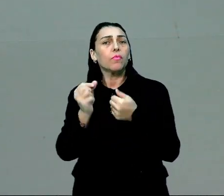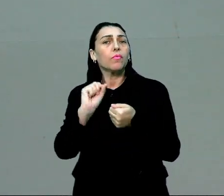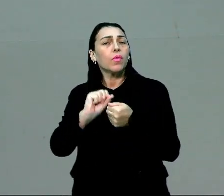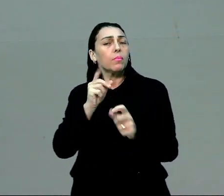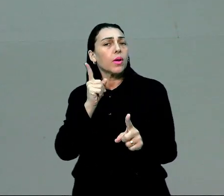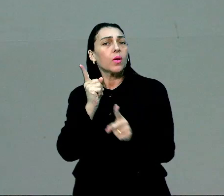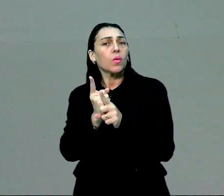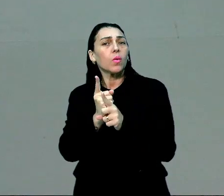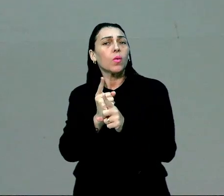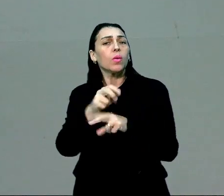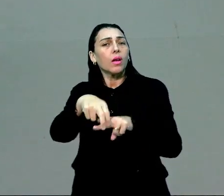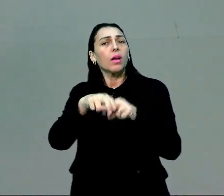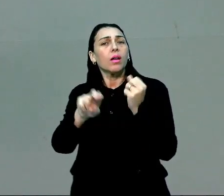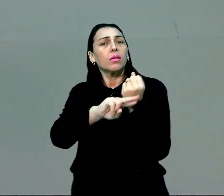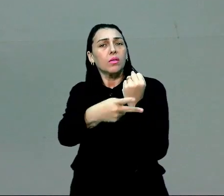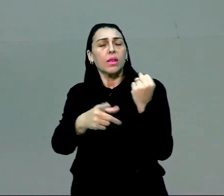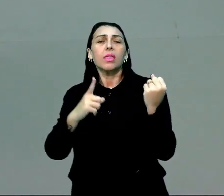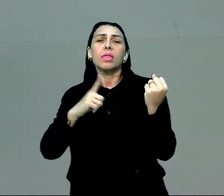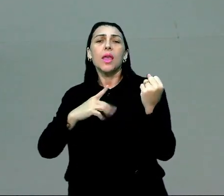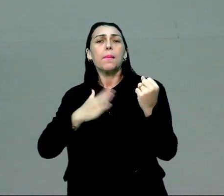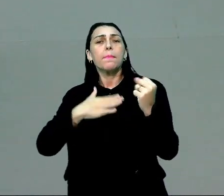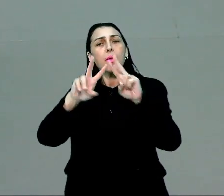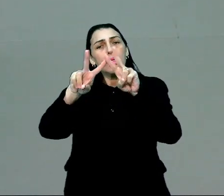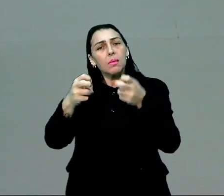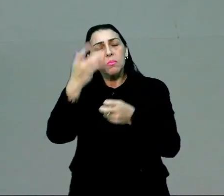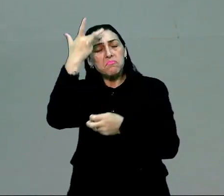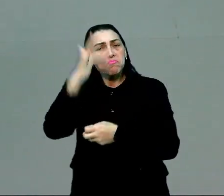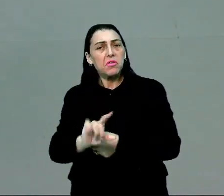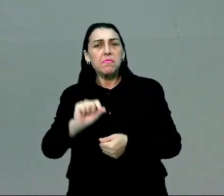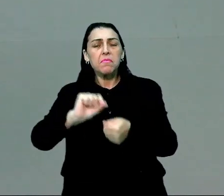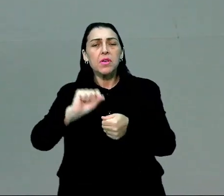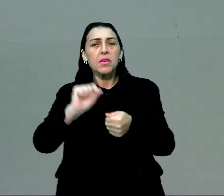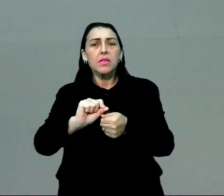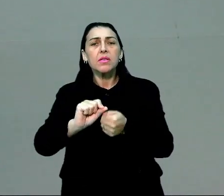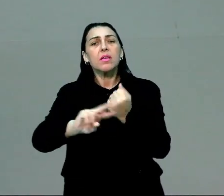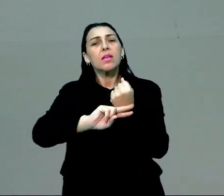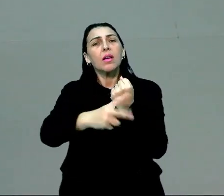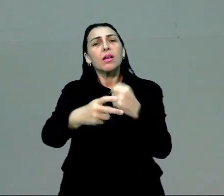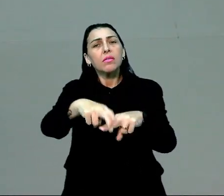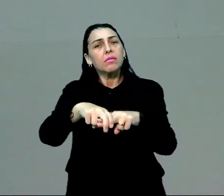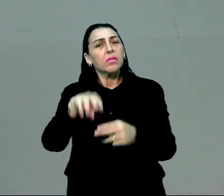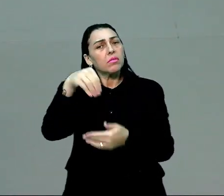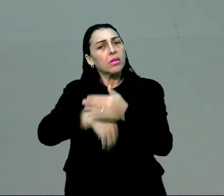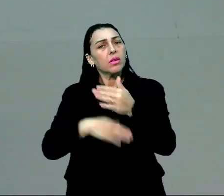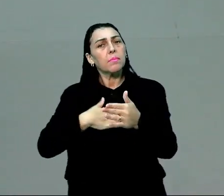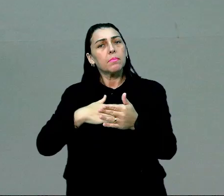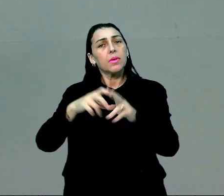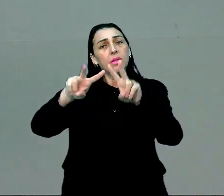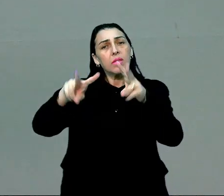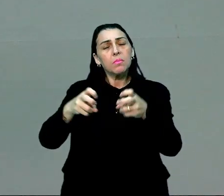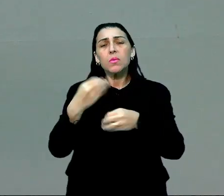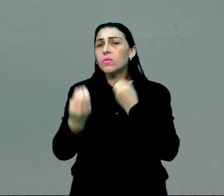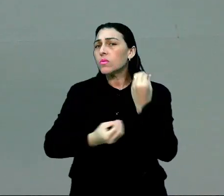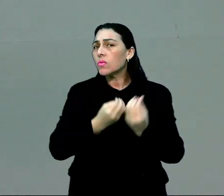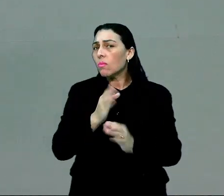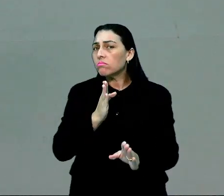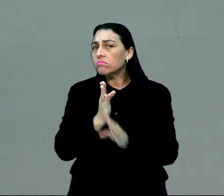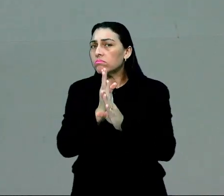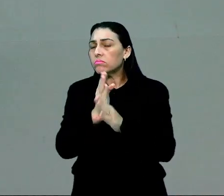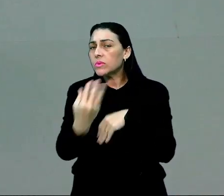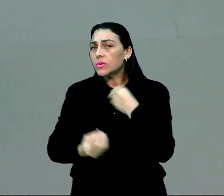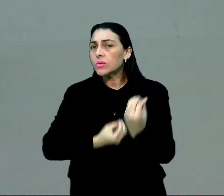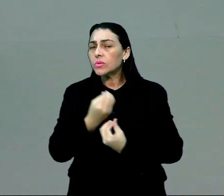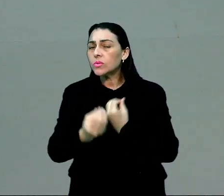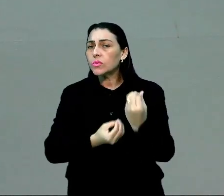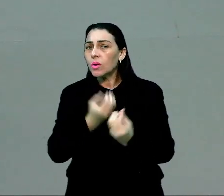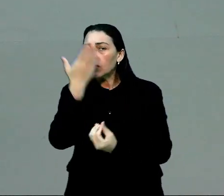para encontrar causa e consequência? Eu tenho lá a minha temática, eu não sei fazer a causa e a consequência dentro da minha temática. Como é que eu descubro? Como é que